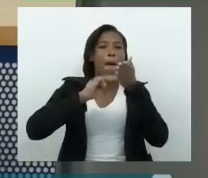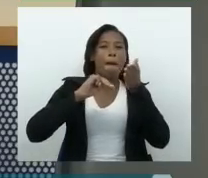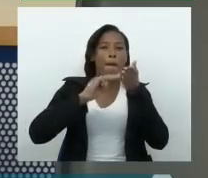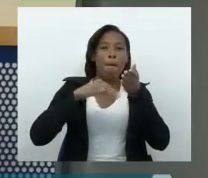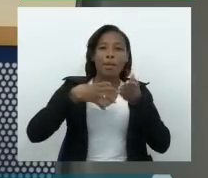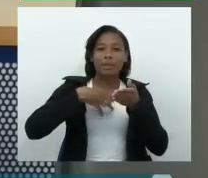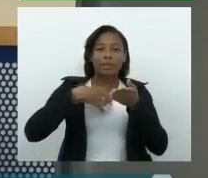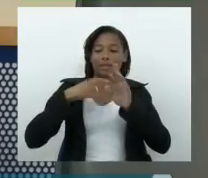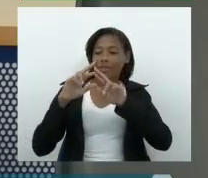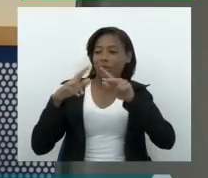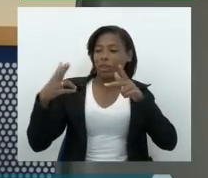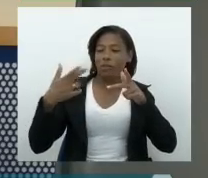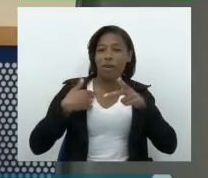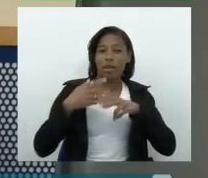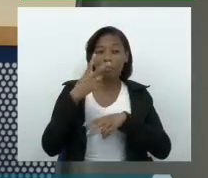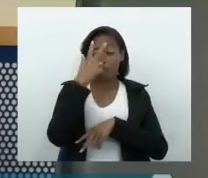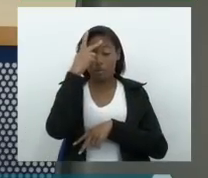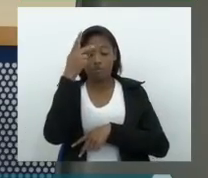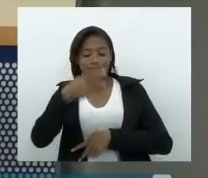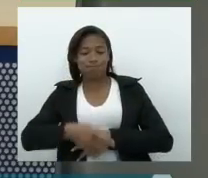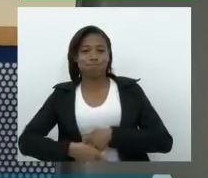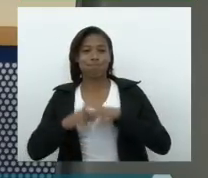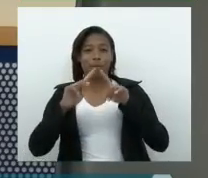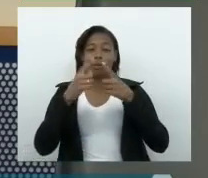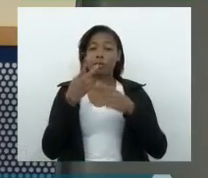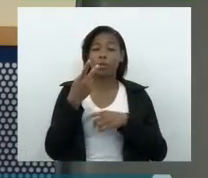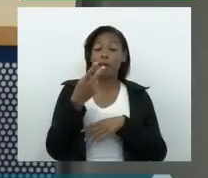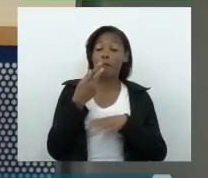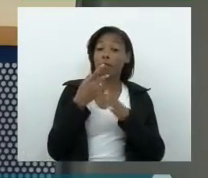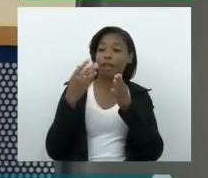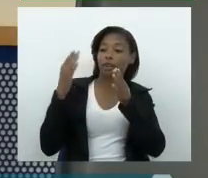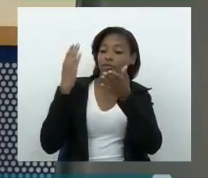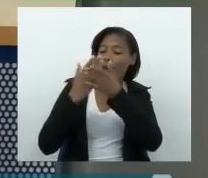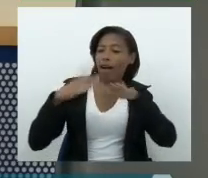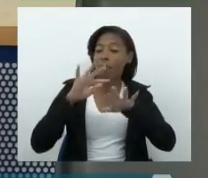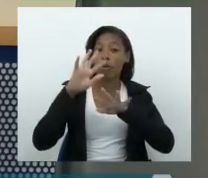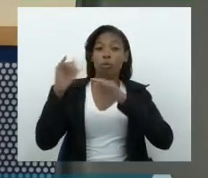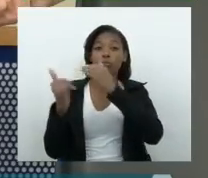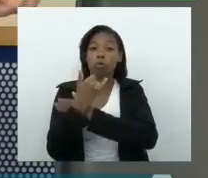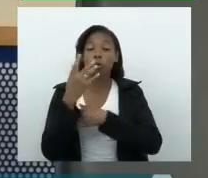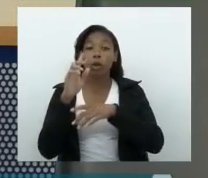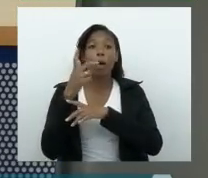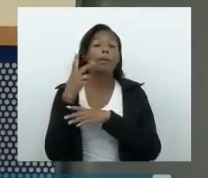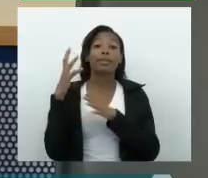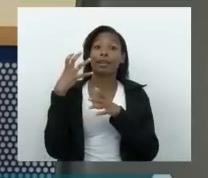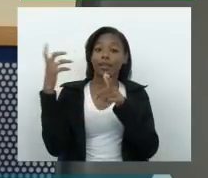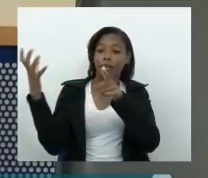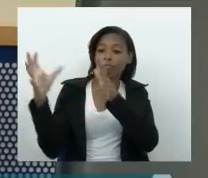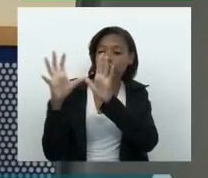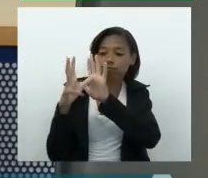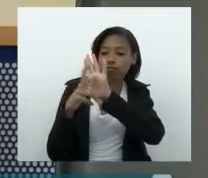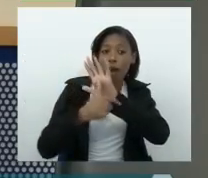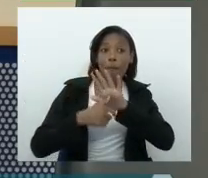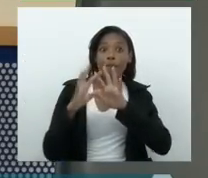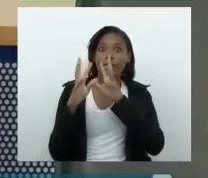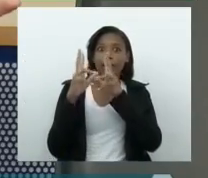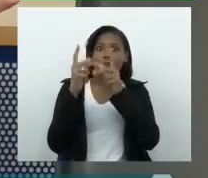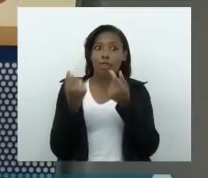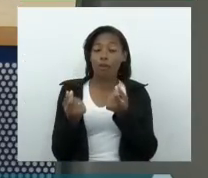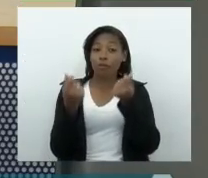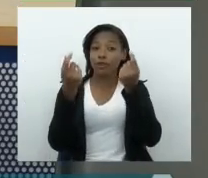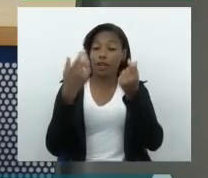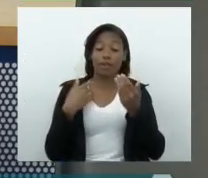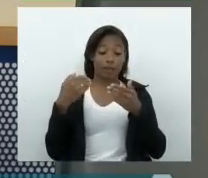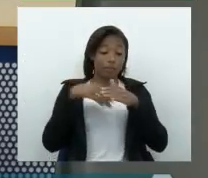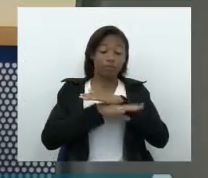defesa dos próprios interesses. Quando o senhor não rompe com as coisas, é porque o senhor quer ganhar dinheiro, quer ter emprego, quer se